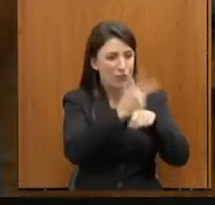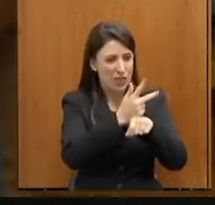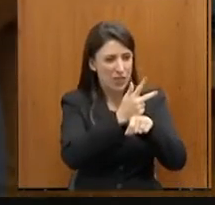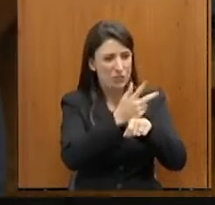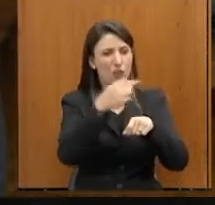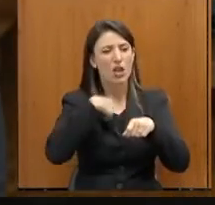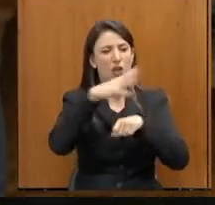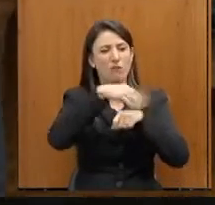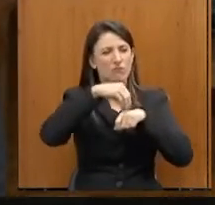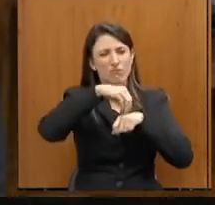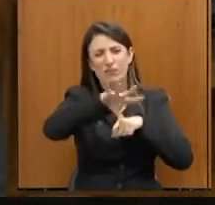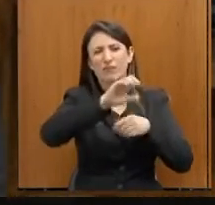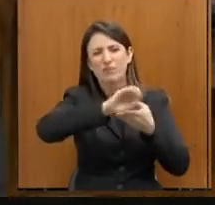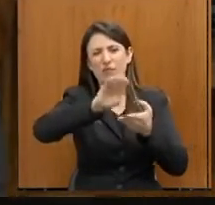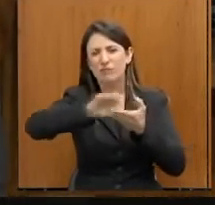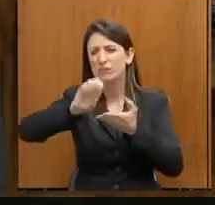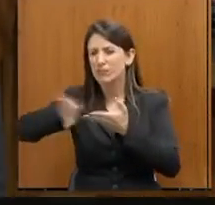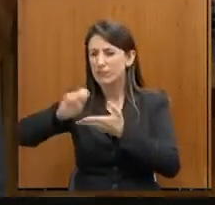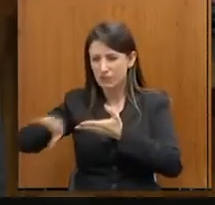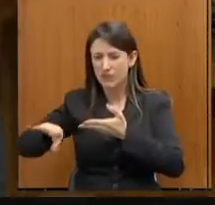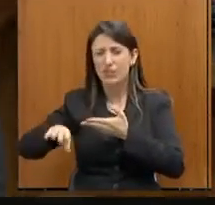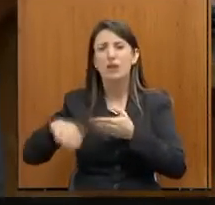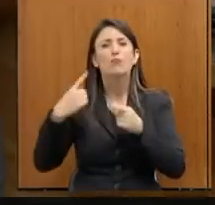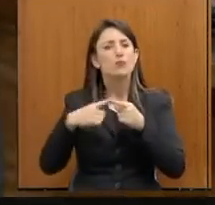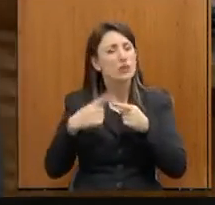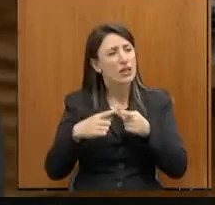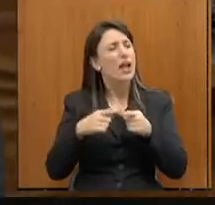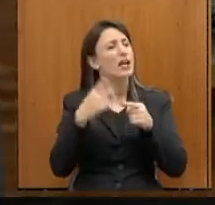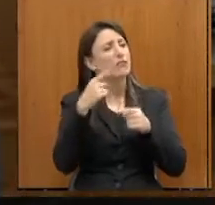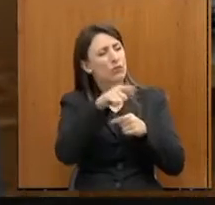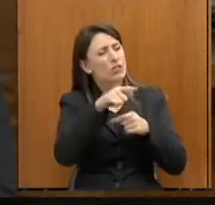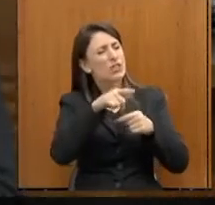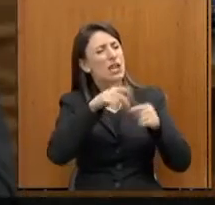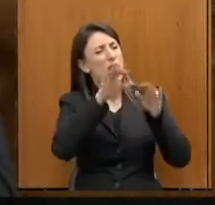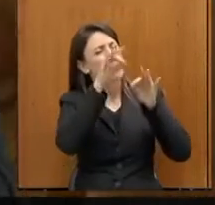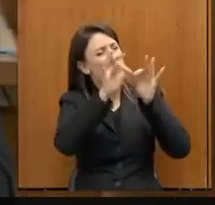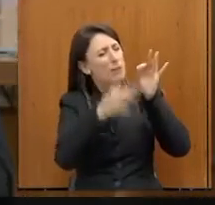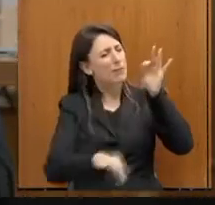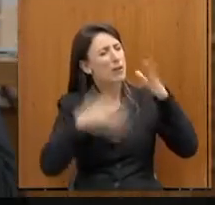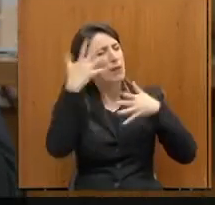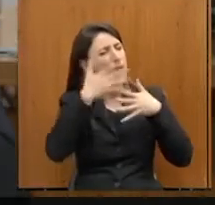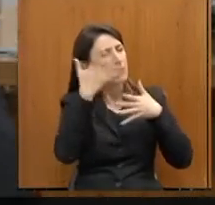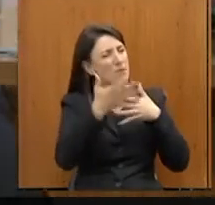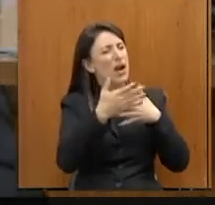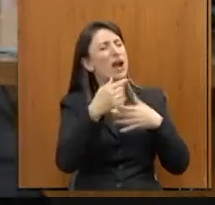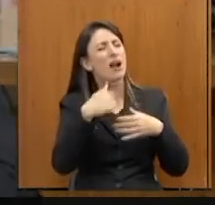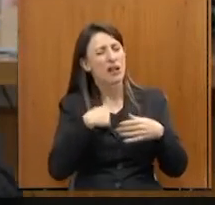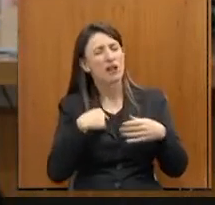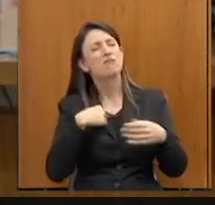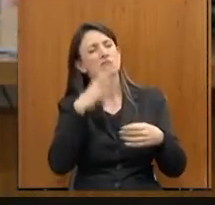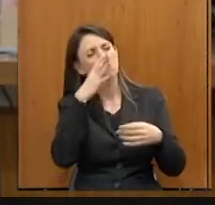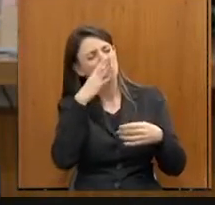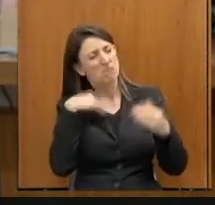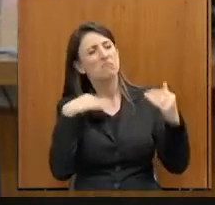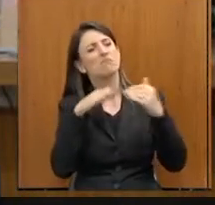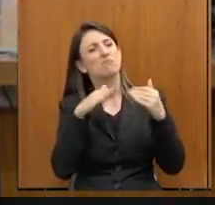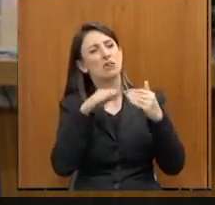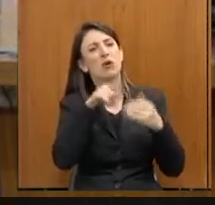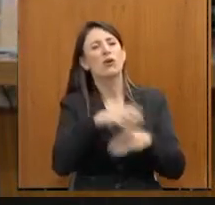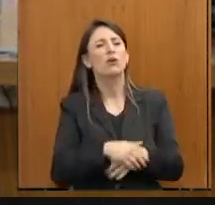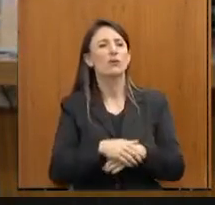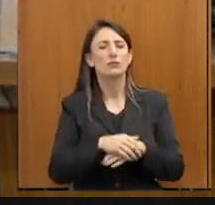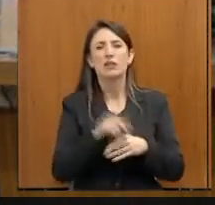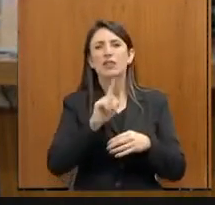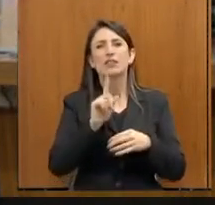porque eu achei a sua fala tem amamente feliz oi para mim não existe empreendedorismo social Todo